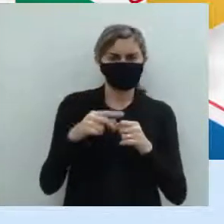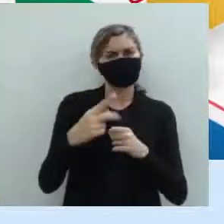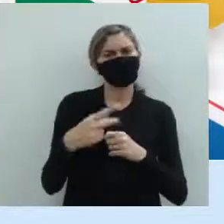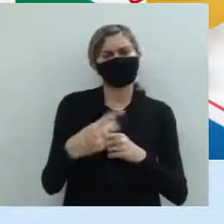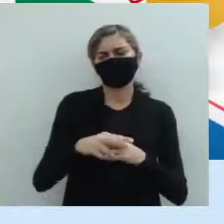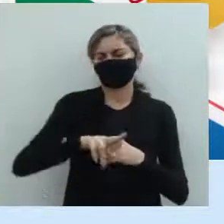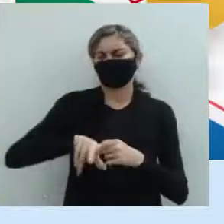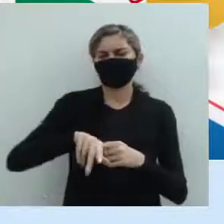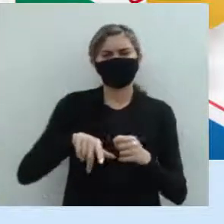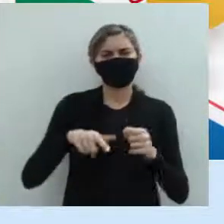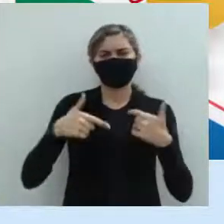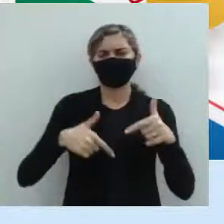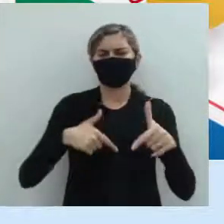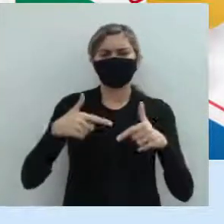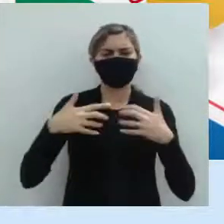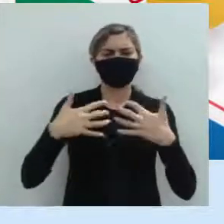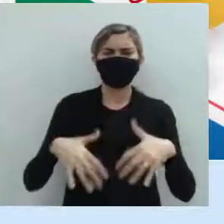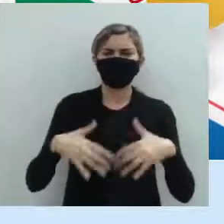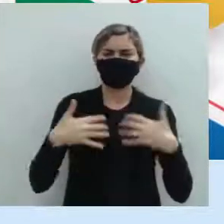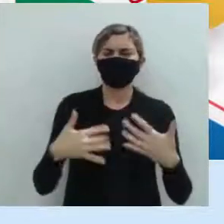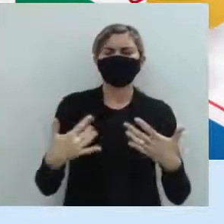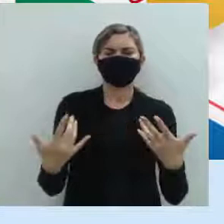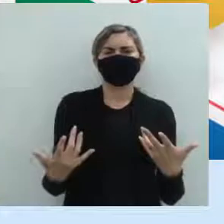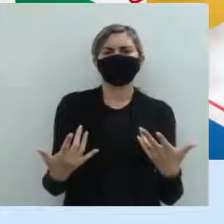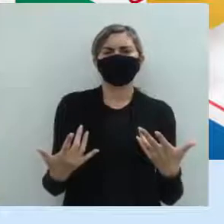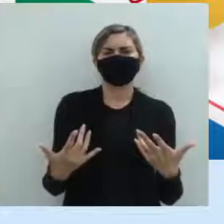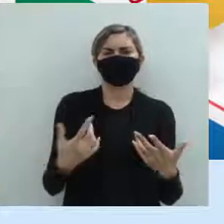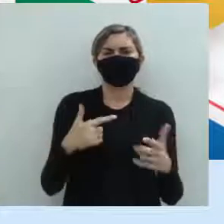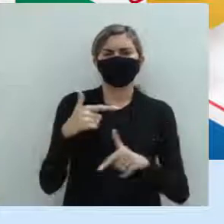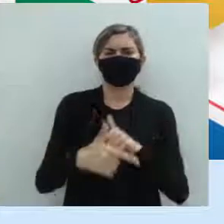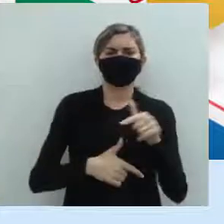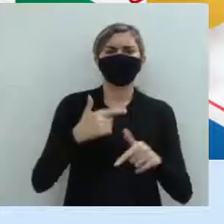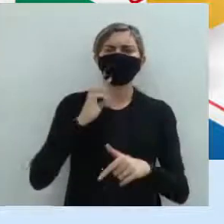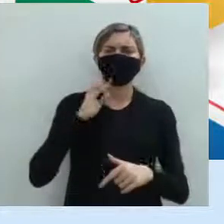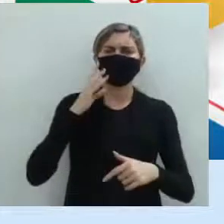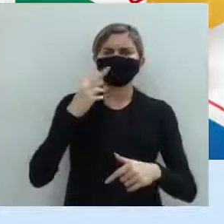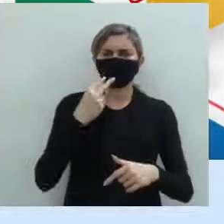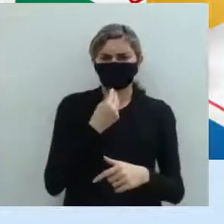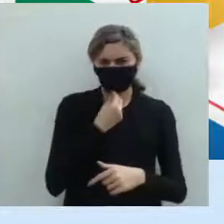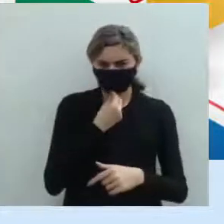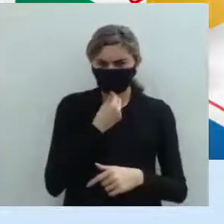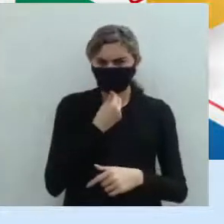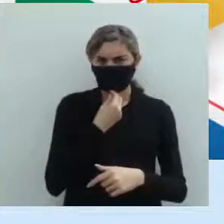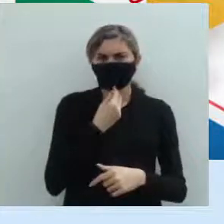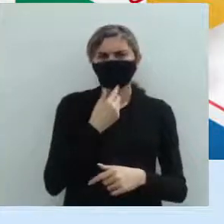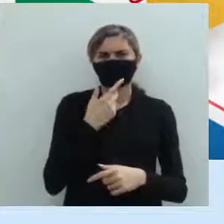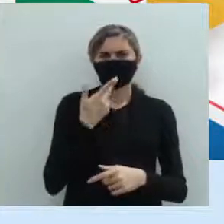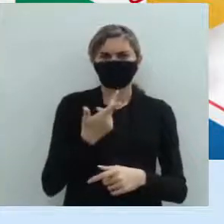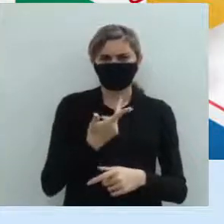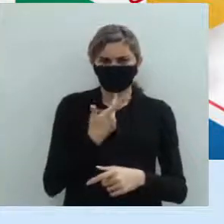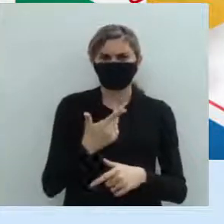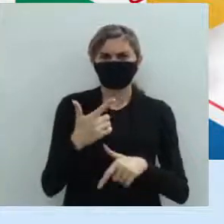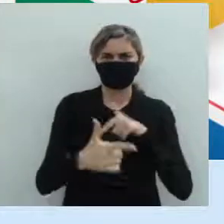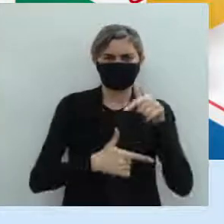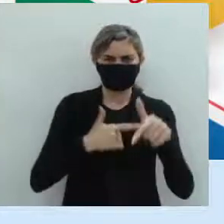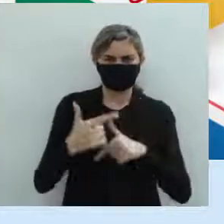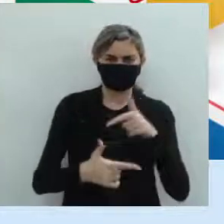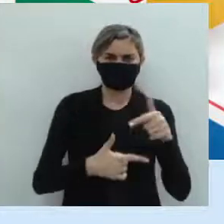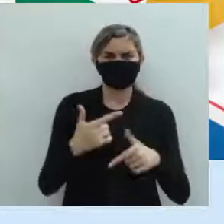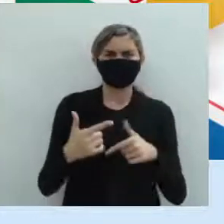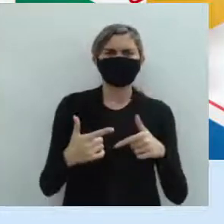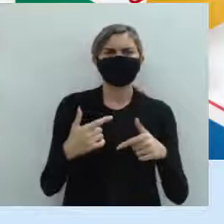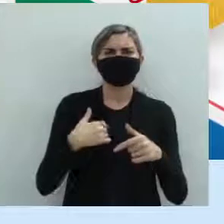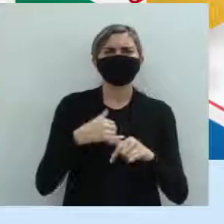é o trabalho mecânico para a subsistência, o trabalho é para o reconhecimento. Quando ela fala sobre esse trabalho, ela vai dizer